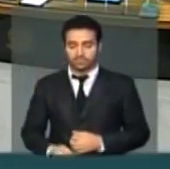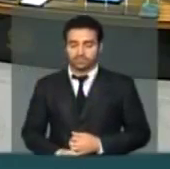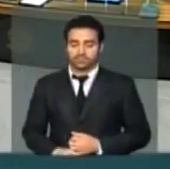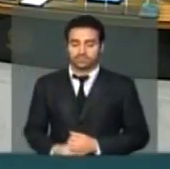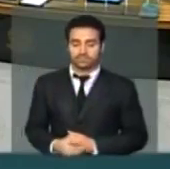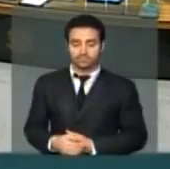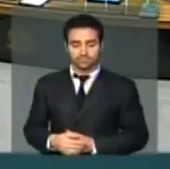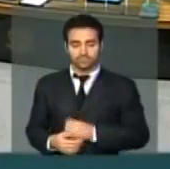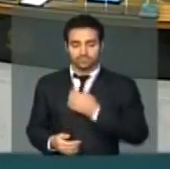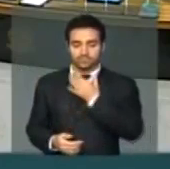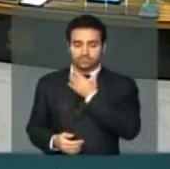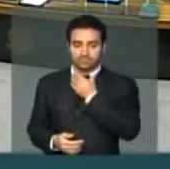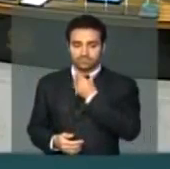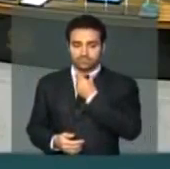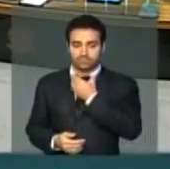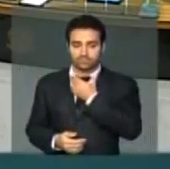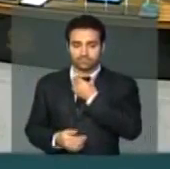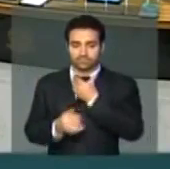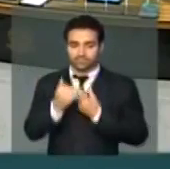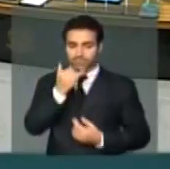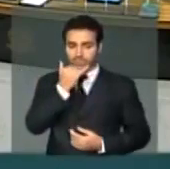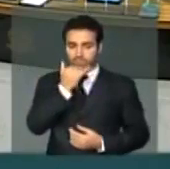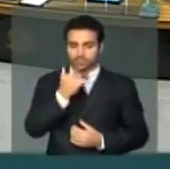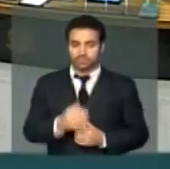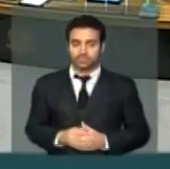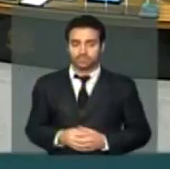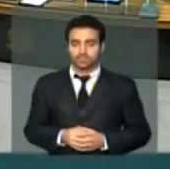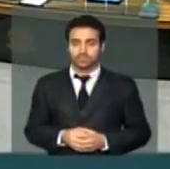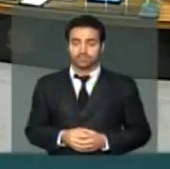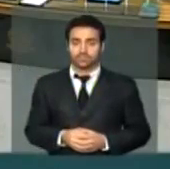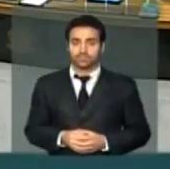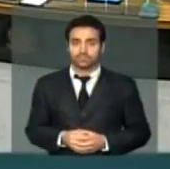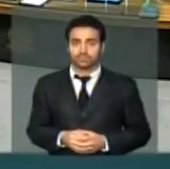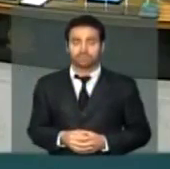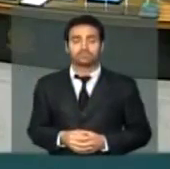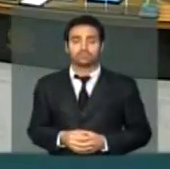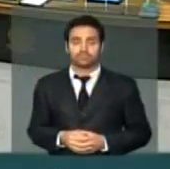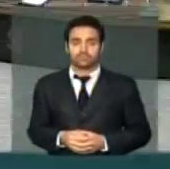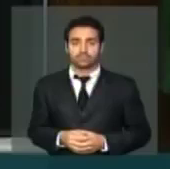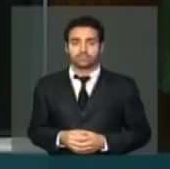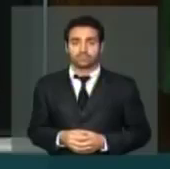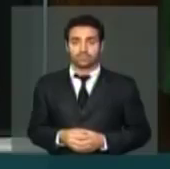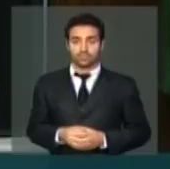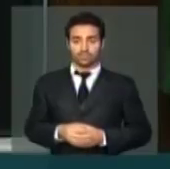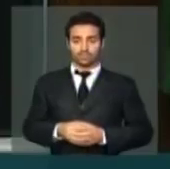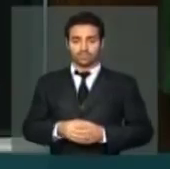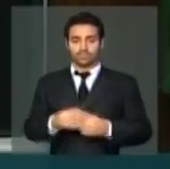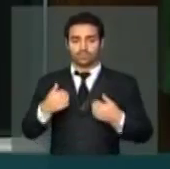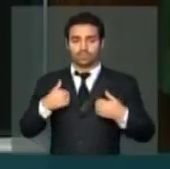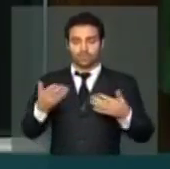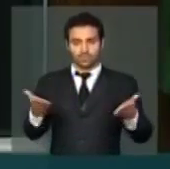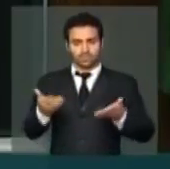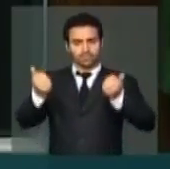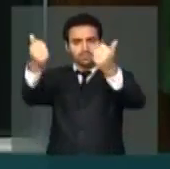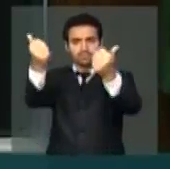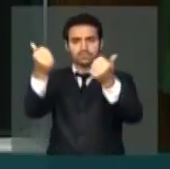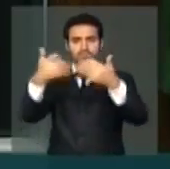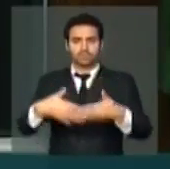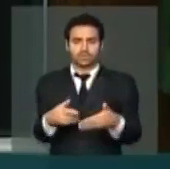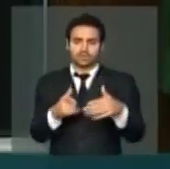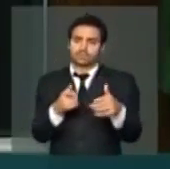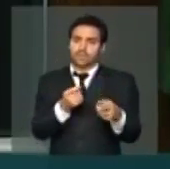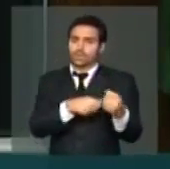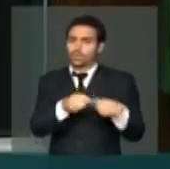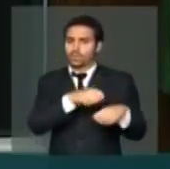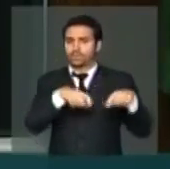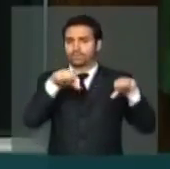público que nos ouve pela TV Câmara e pela Rádio Câmara, nós gostaríamos de fazer um pronunciamento hoje, falando um pouco aqui sobre a crise econômica,